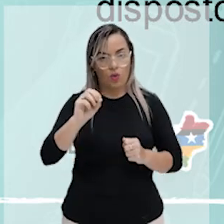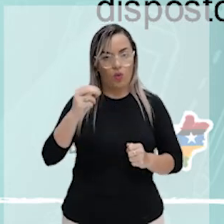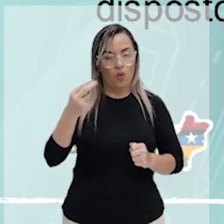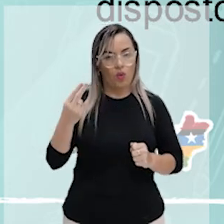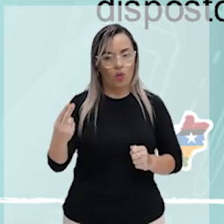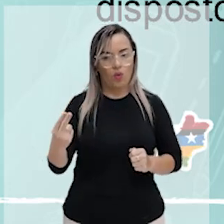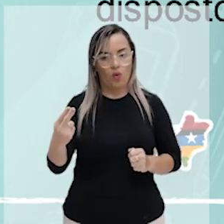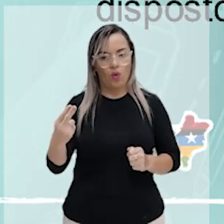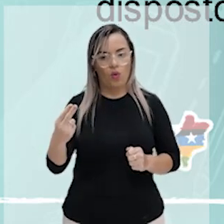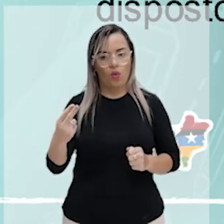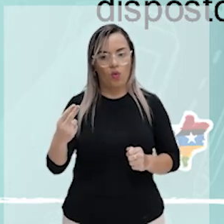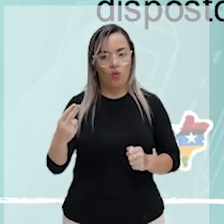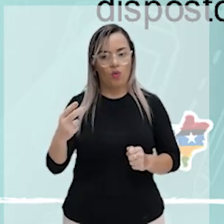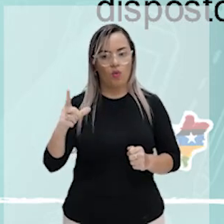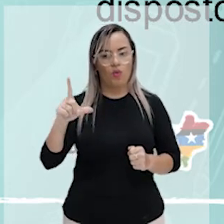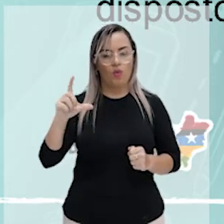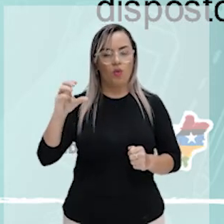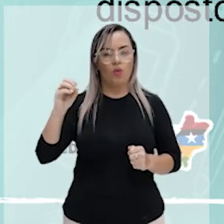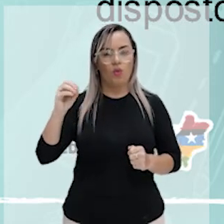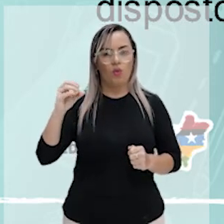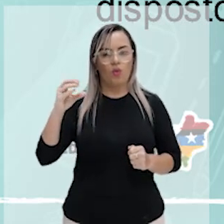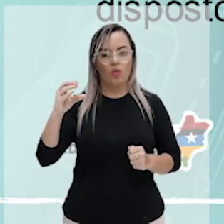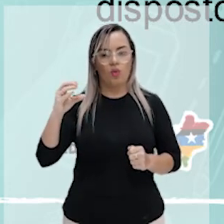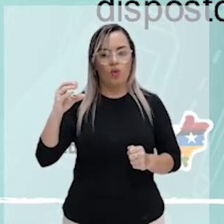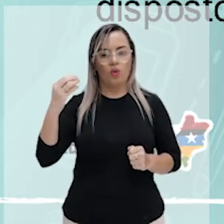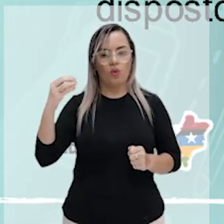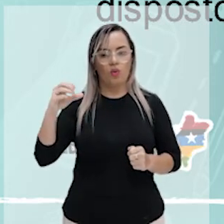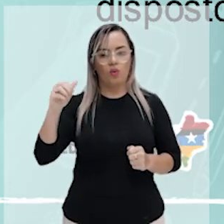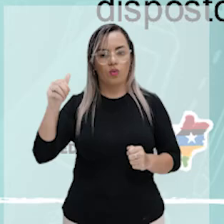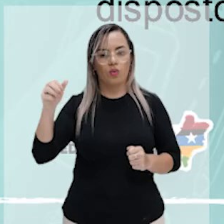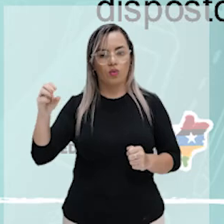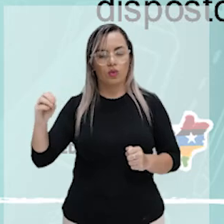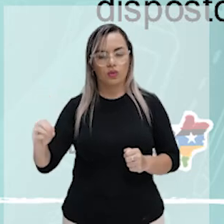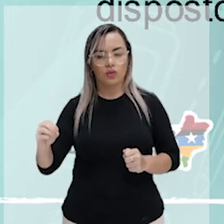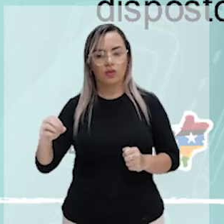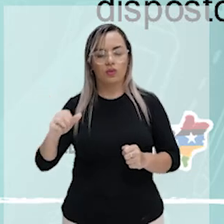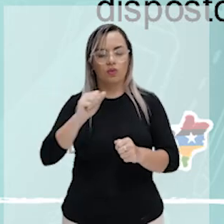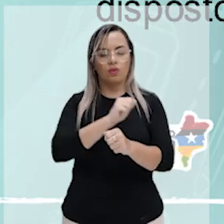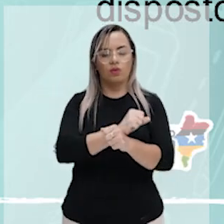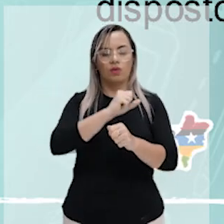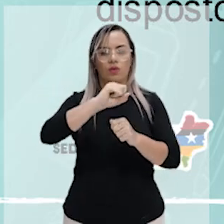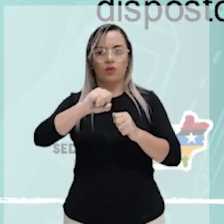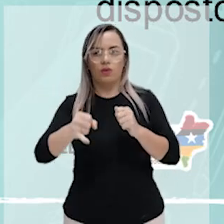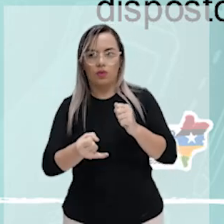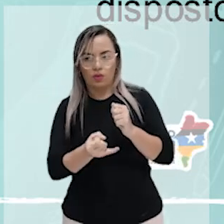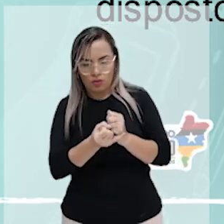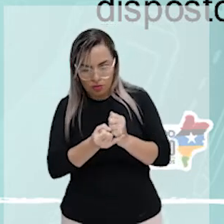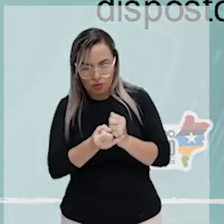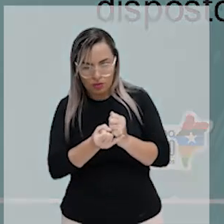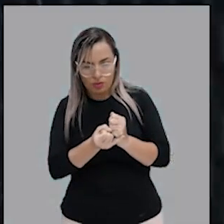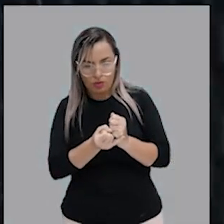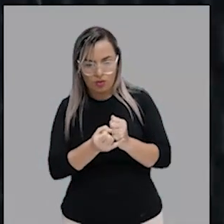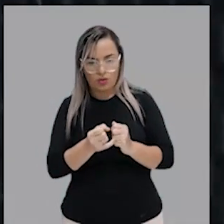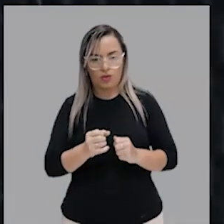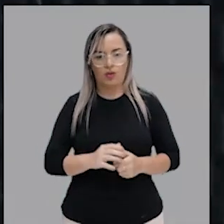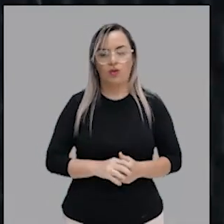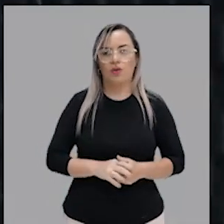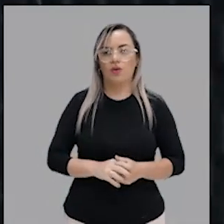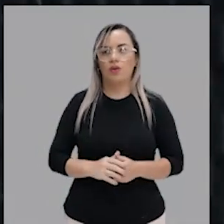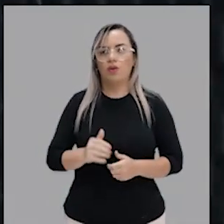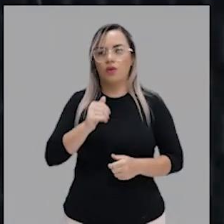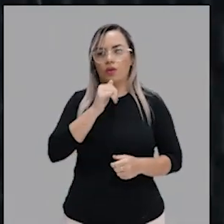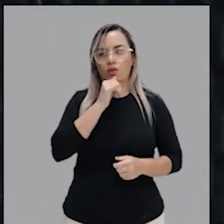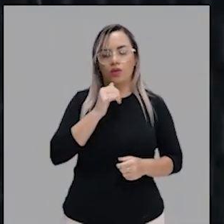é uma locução adjetiva. Você conhece alguma palavra para caracterizar uma bolsa que é feita de couro, que não seja expressão de couro? Se